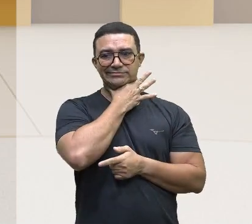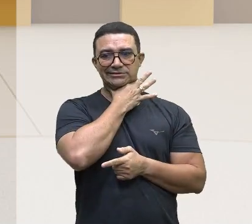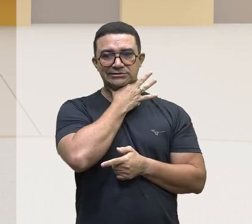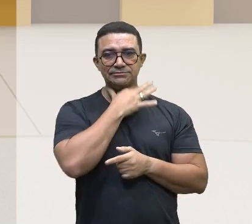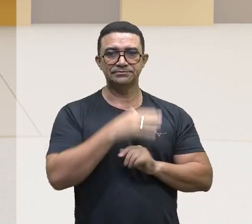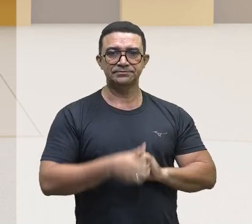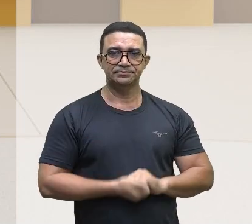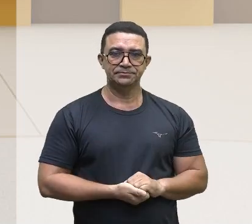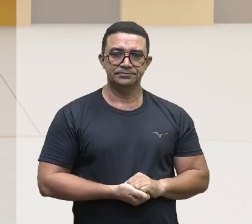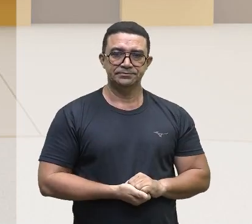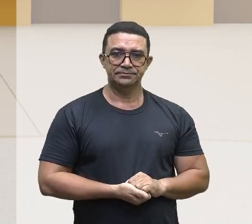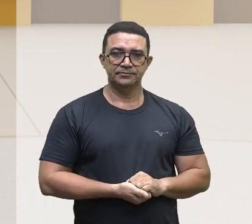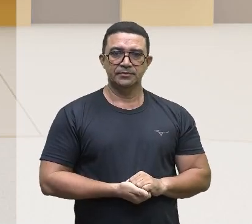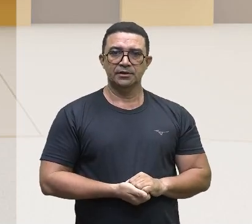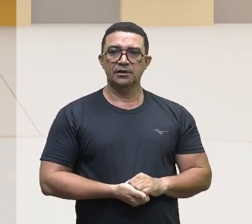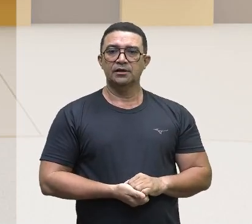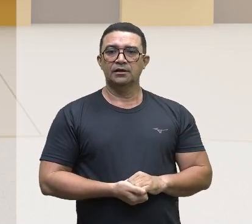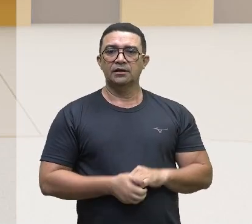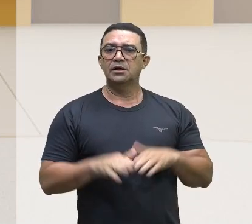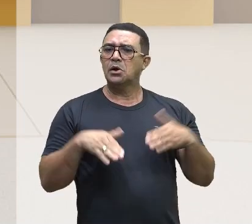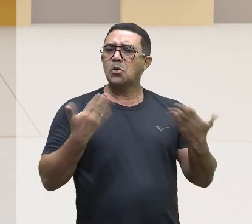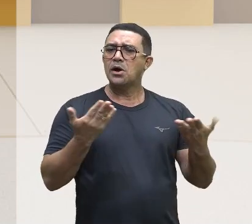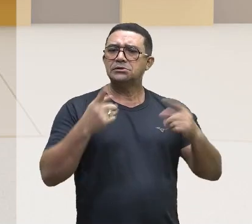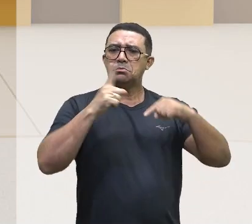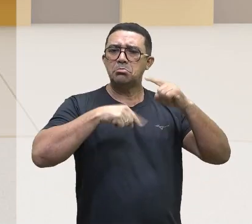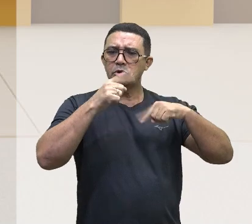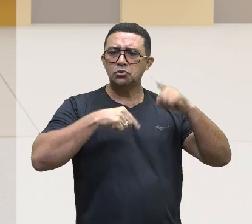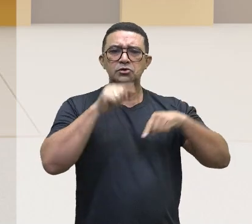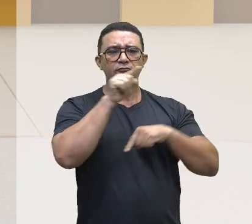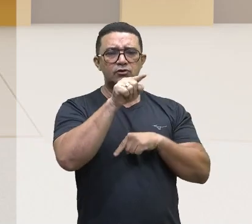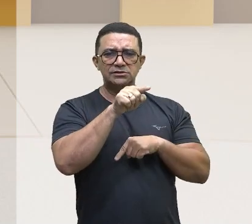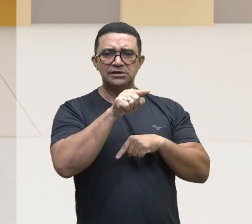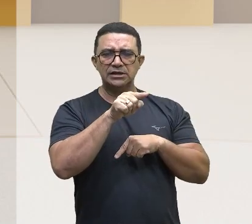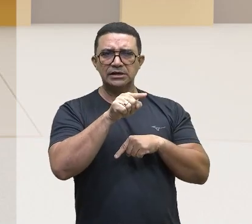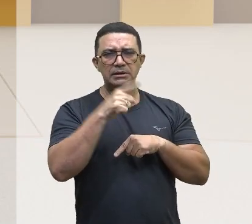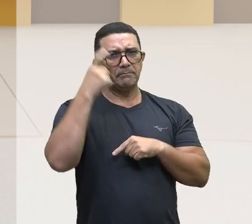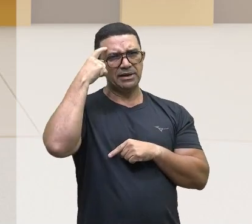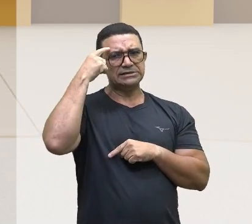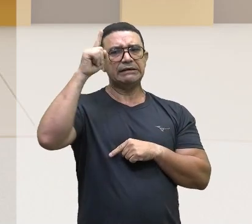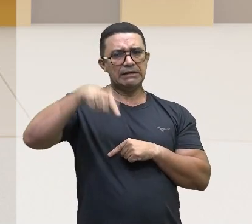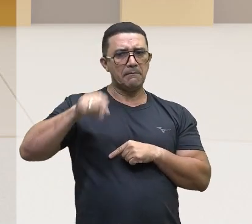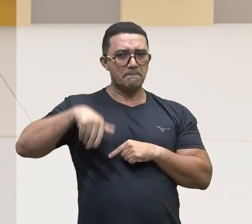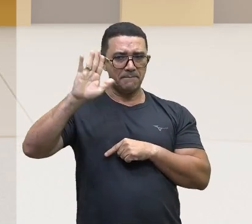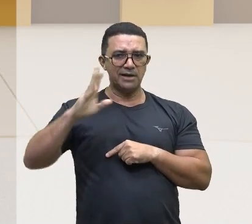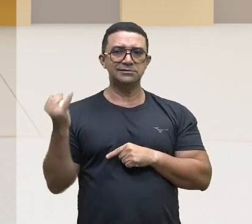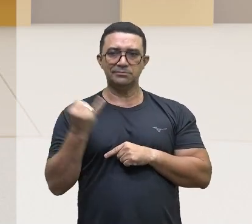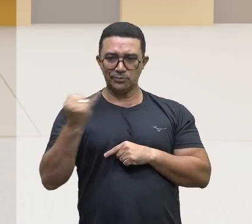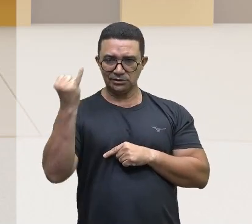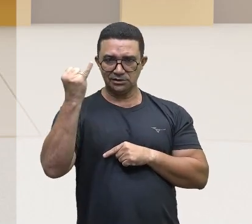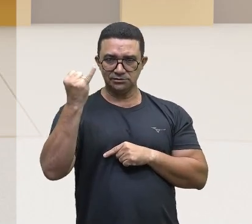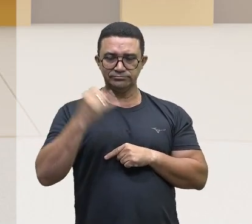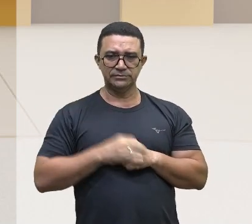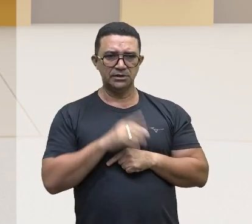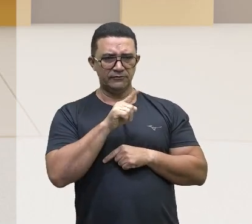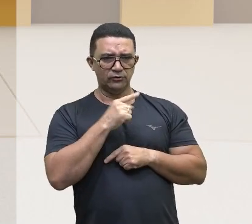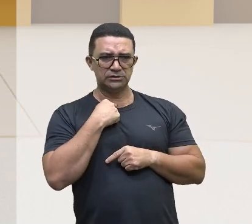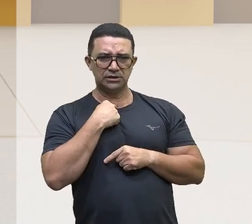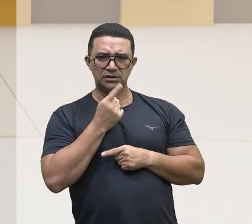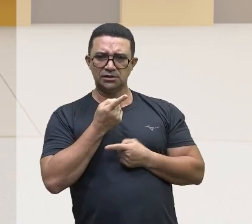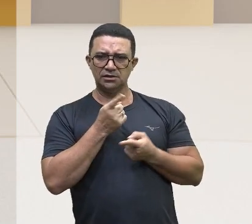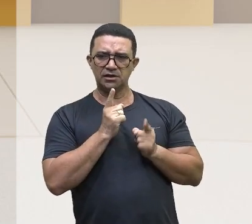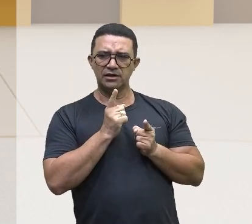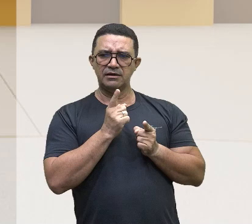gente refletir. Quais produtos você considera ser de primeira necessidade? Você está priorizando